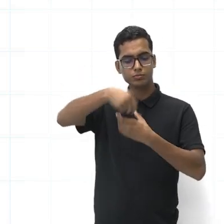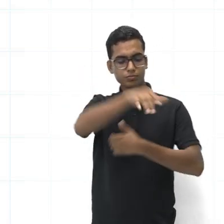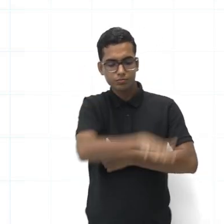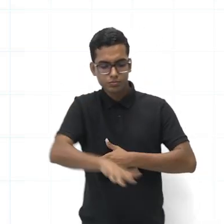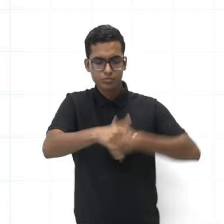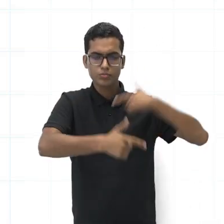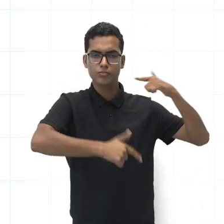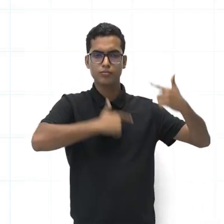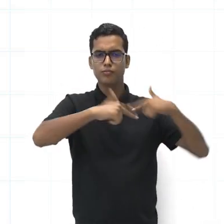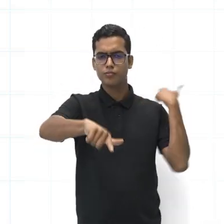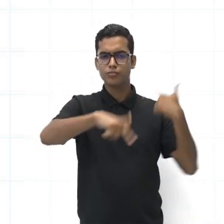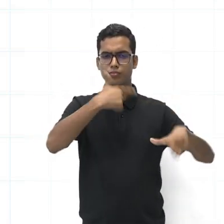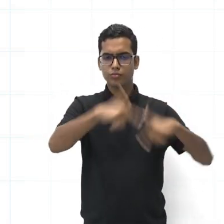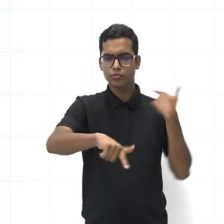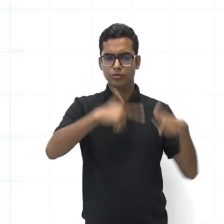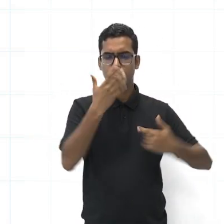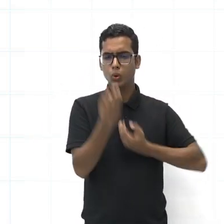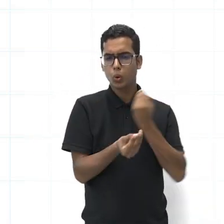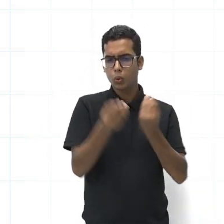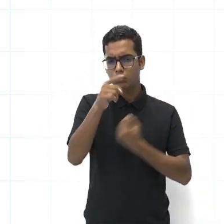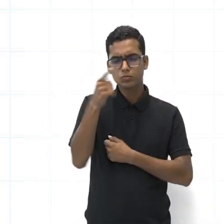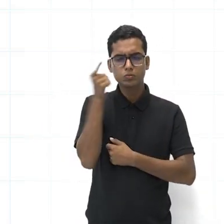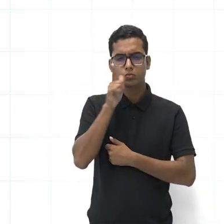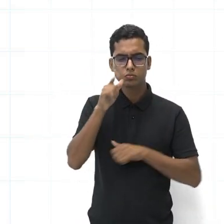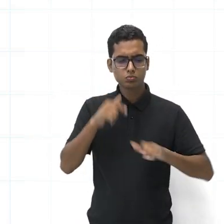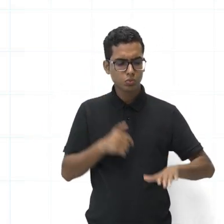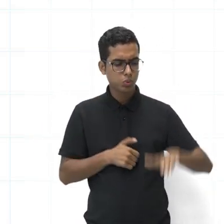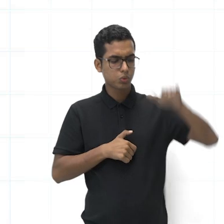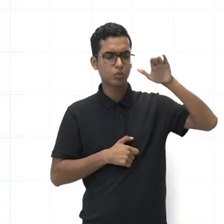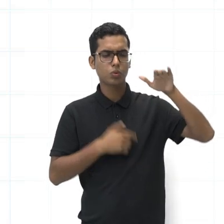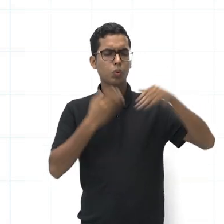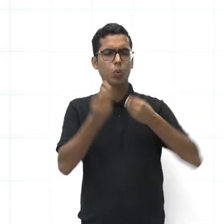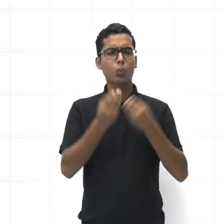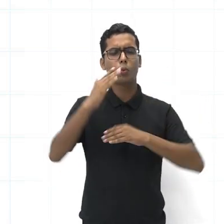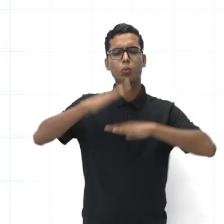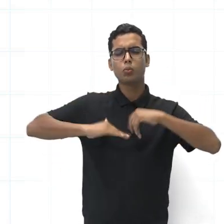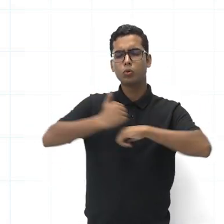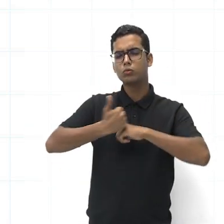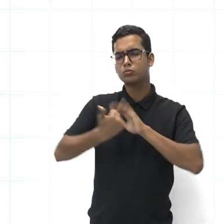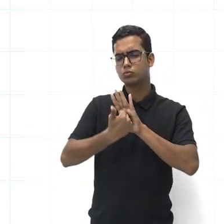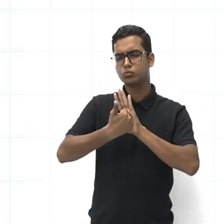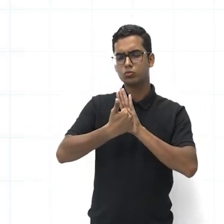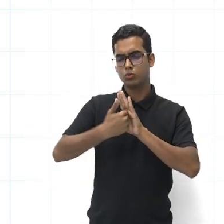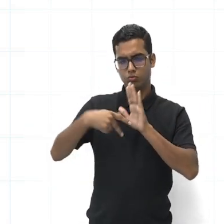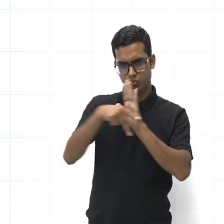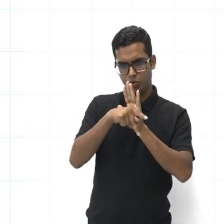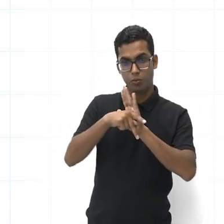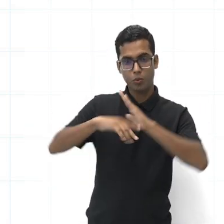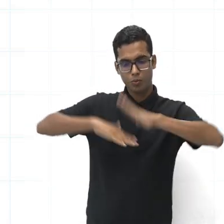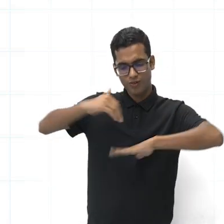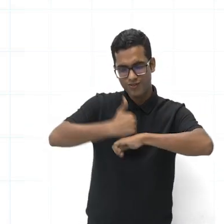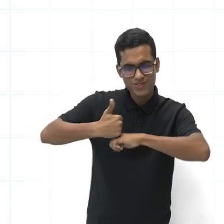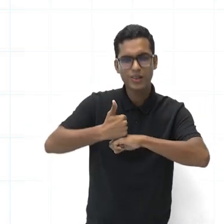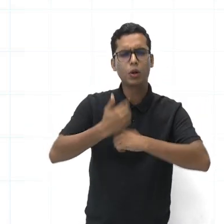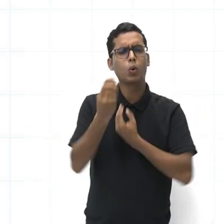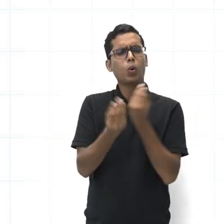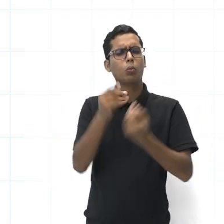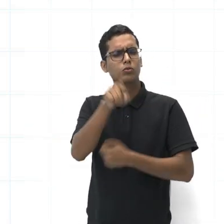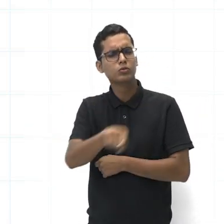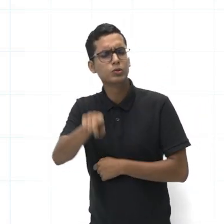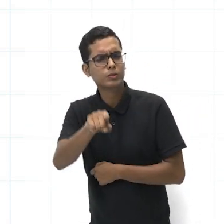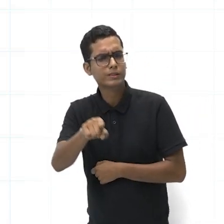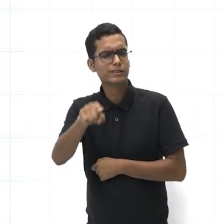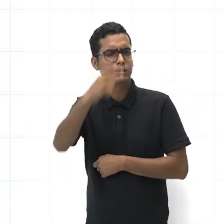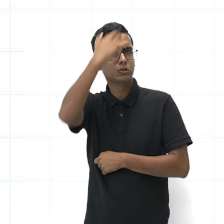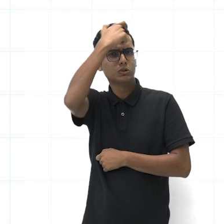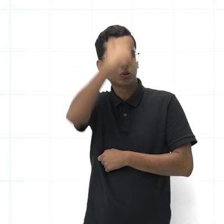né, de onde você vem, como que você é como funcionário, né? Então ele entra nessa parte aí do Work History, que é a